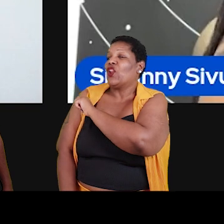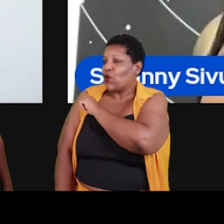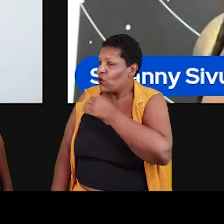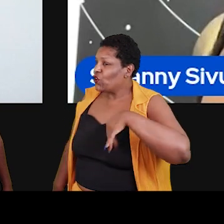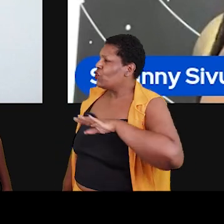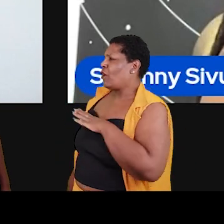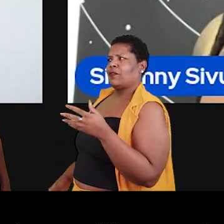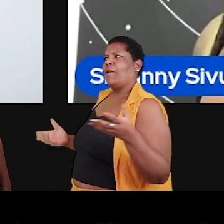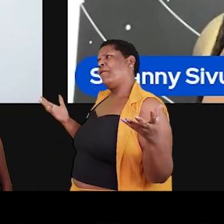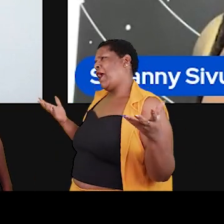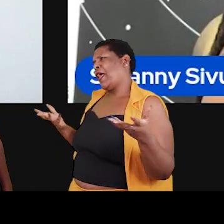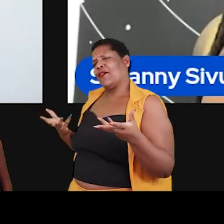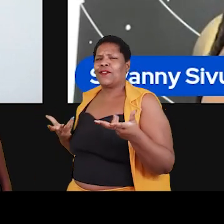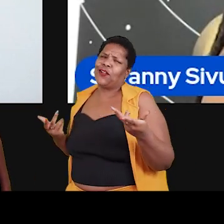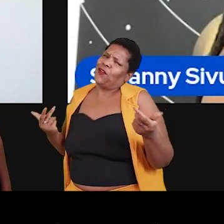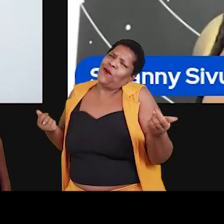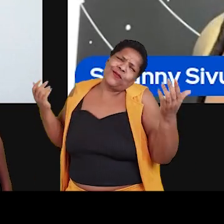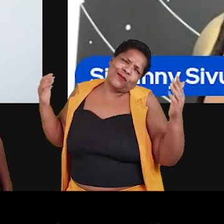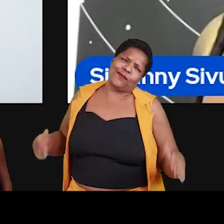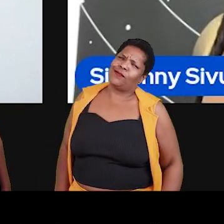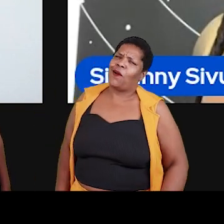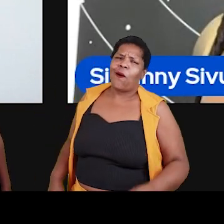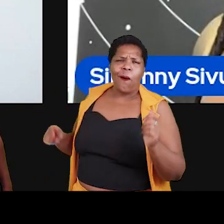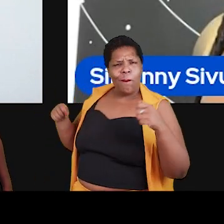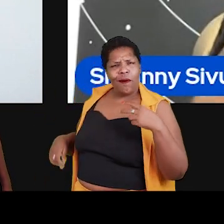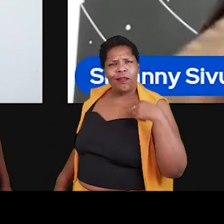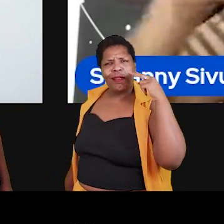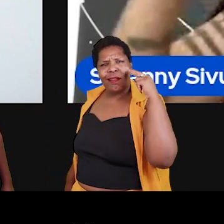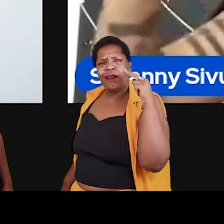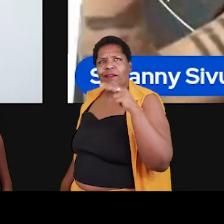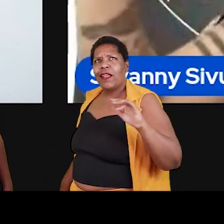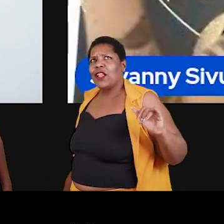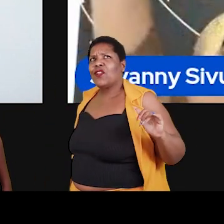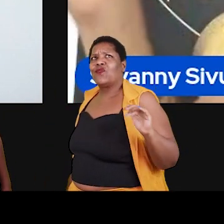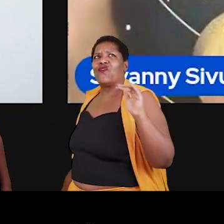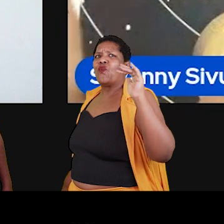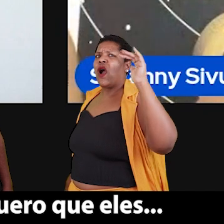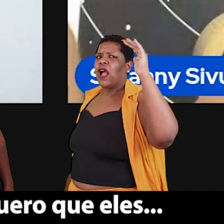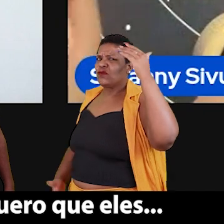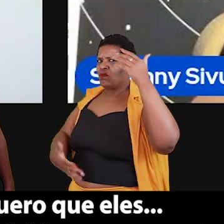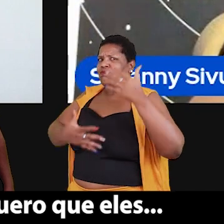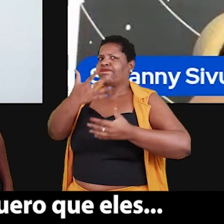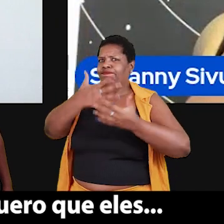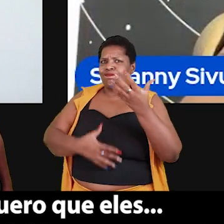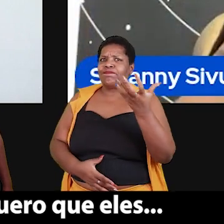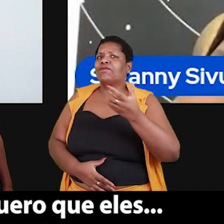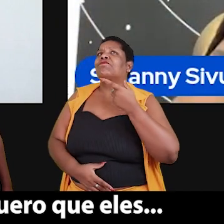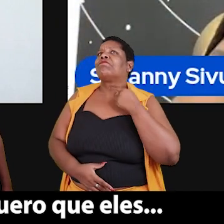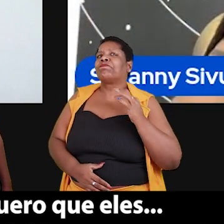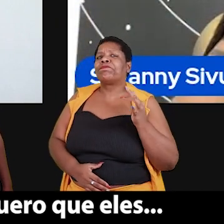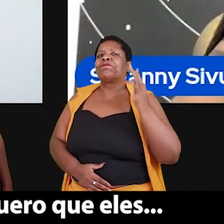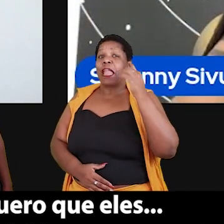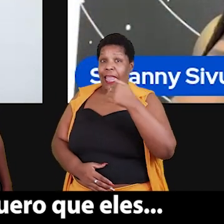é maravilhoso, sabe? Poder ver eles voando, porque é isso, né? Eu quero que eles, tanto eu